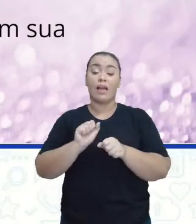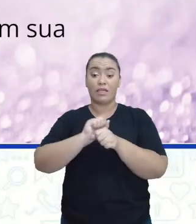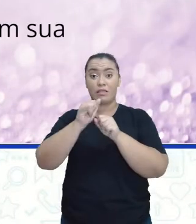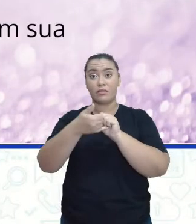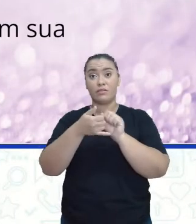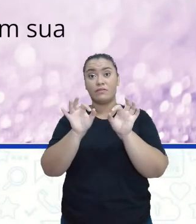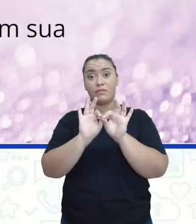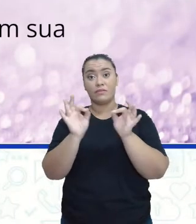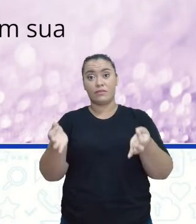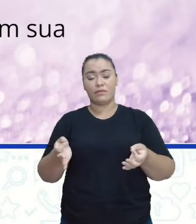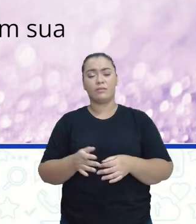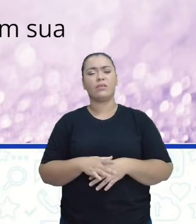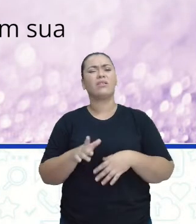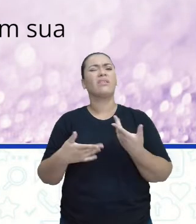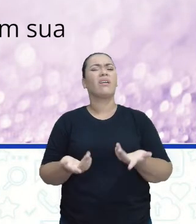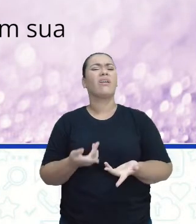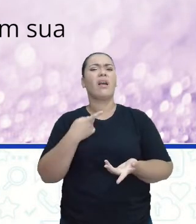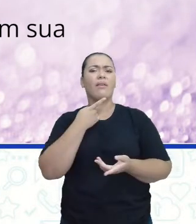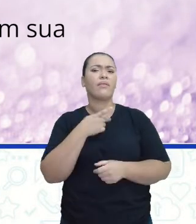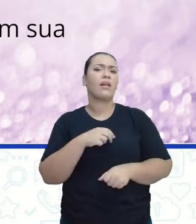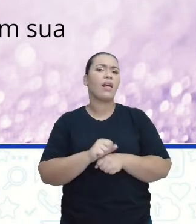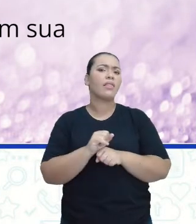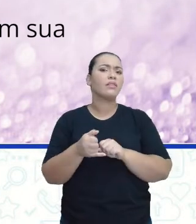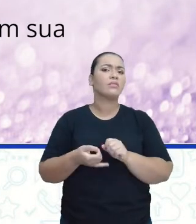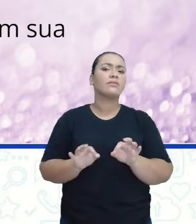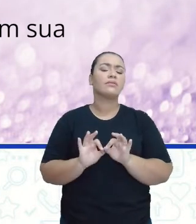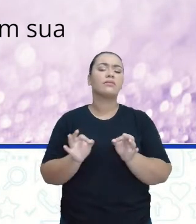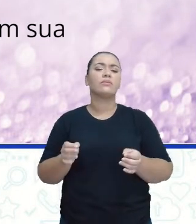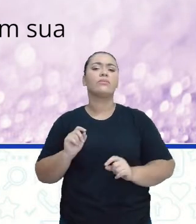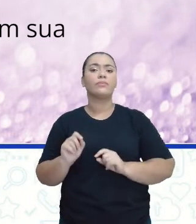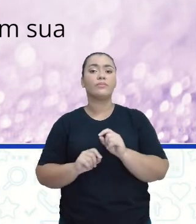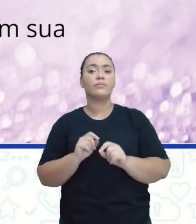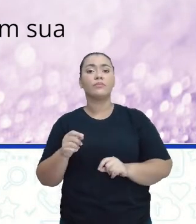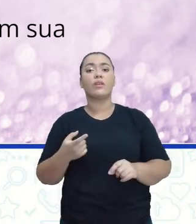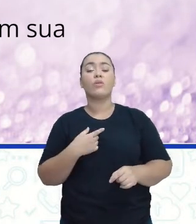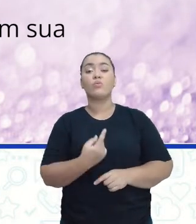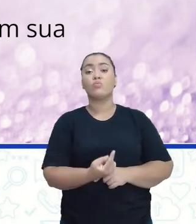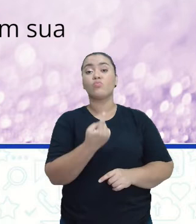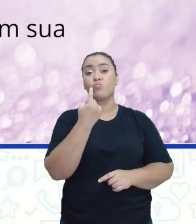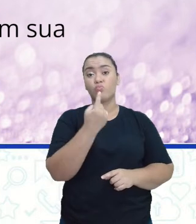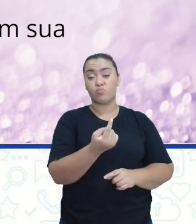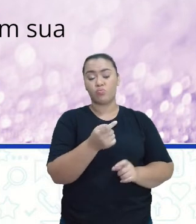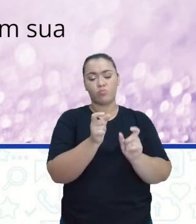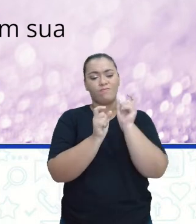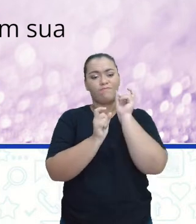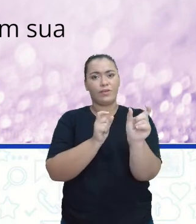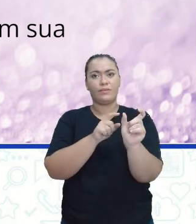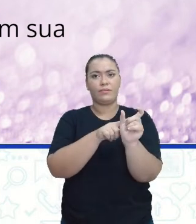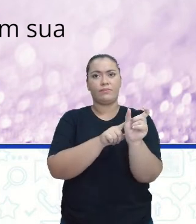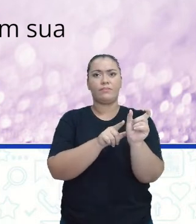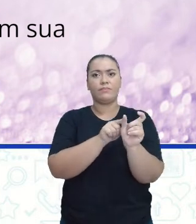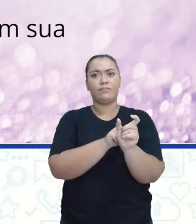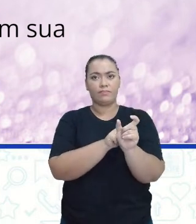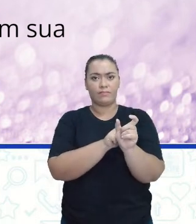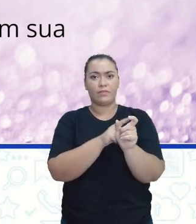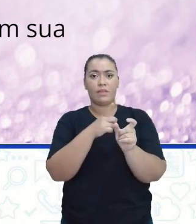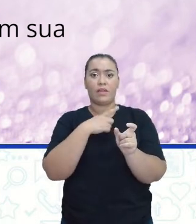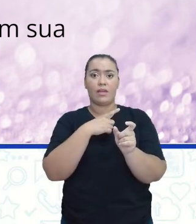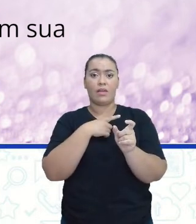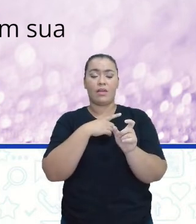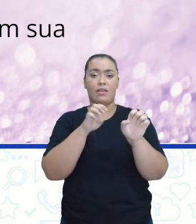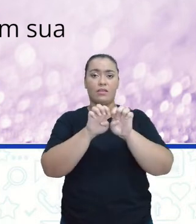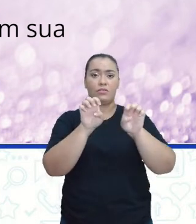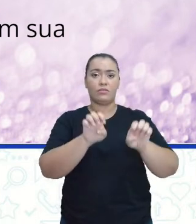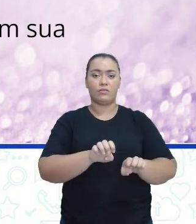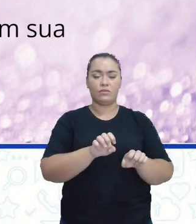compostos. Então, ó, quando a gente tem um adjetivo simples, é aquele que possui um único radical, né? Em sua